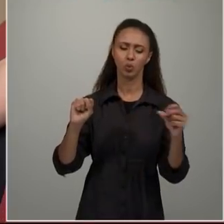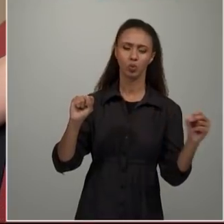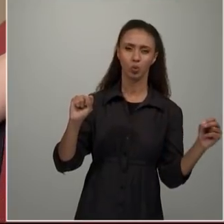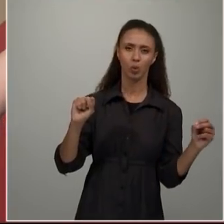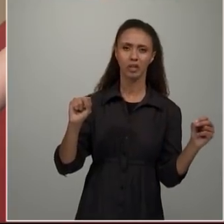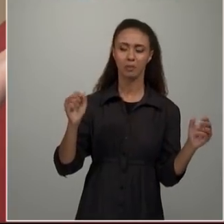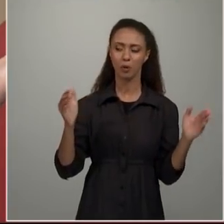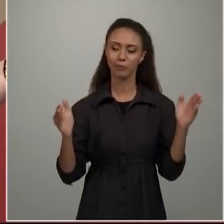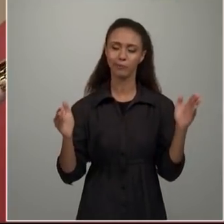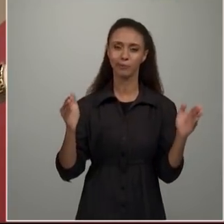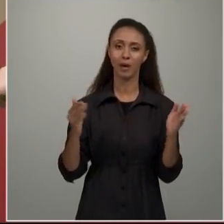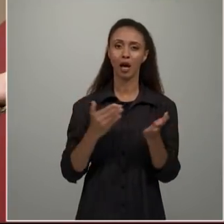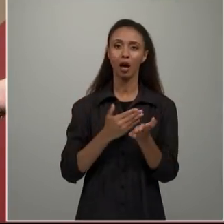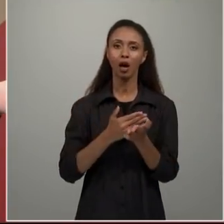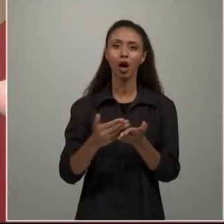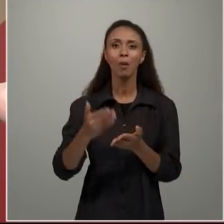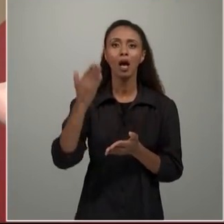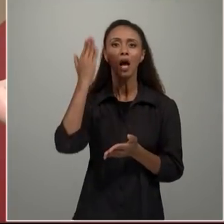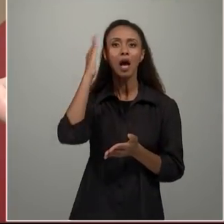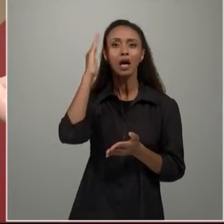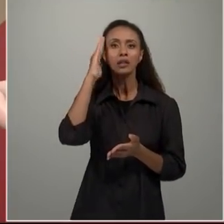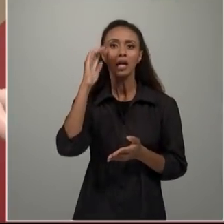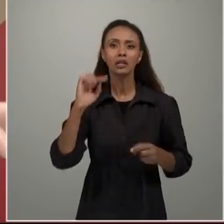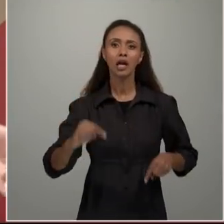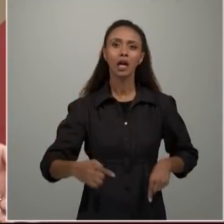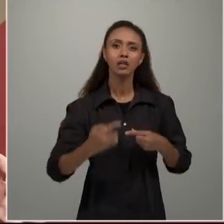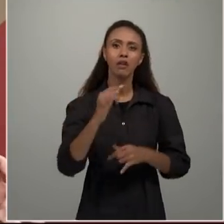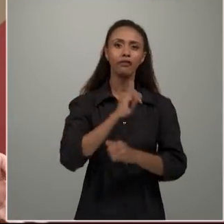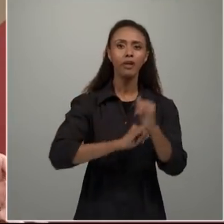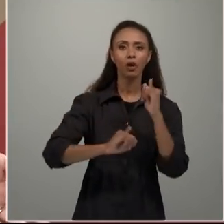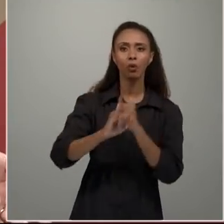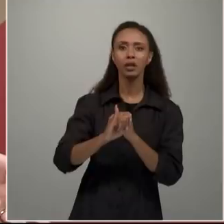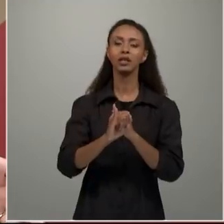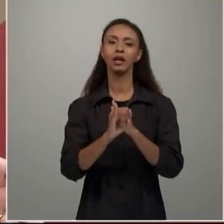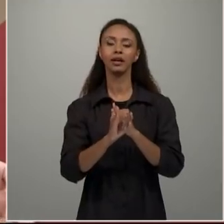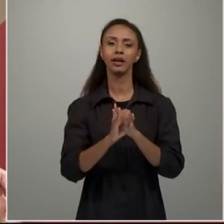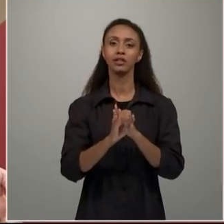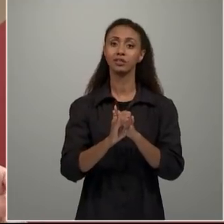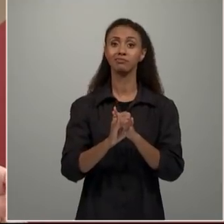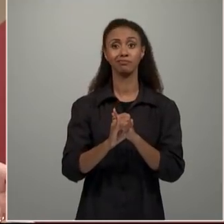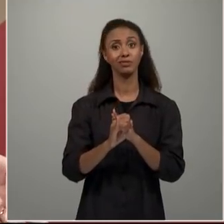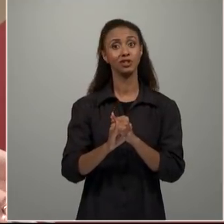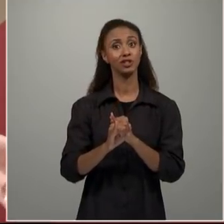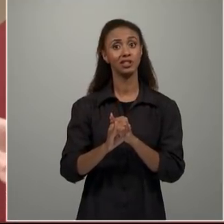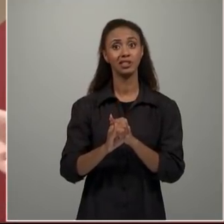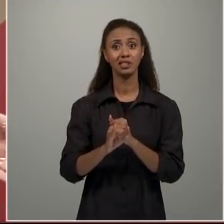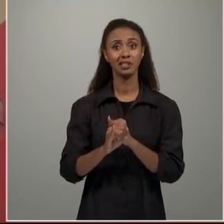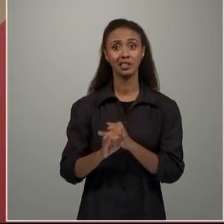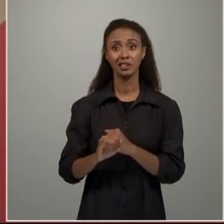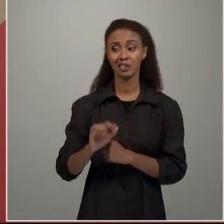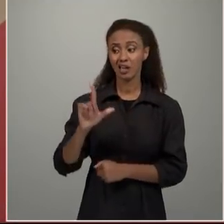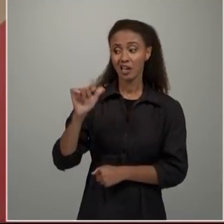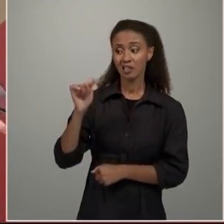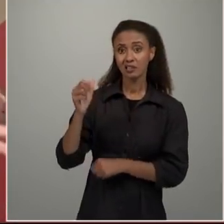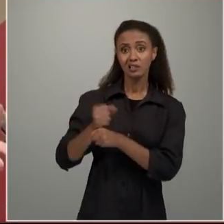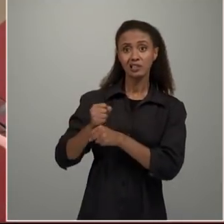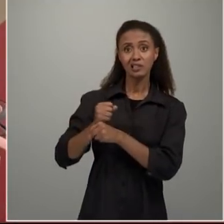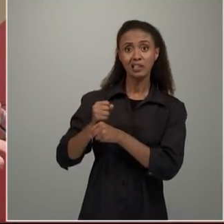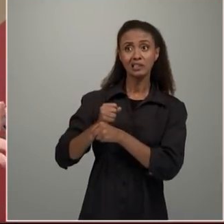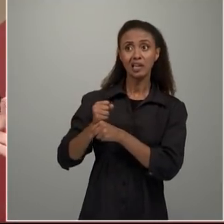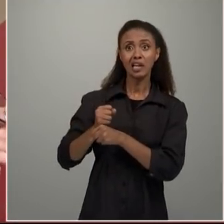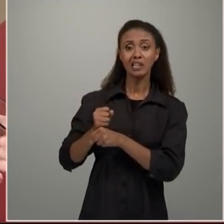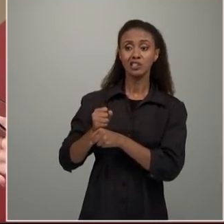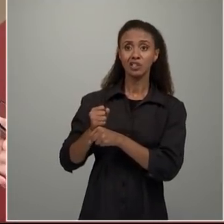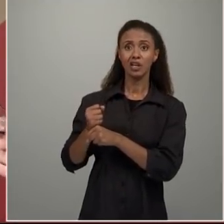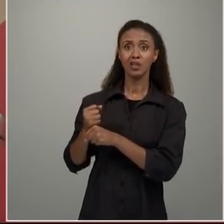mundo a gente começa a ter uma nova visão um novo desafio então são quem estão falando que é de 17 anos gente 17 anos de portas abertas para o mundo